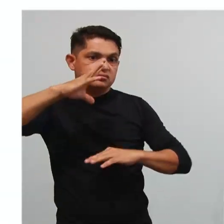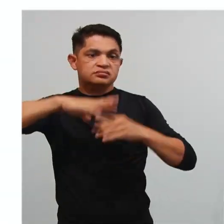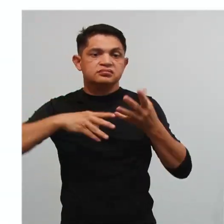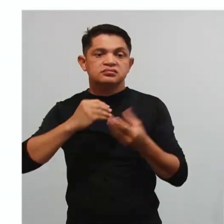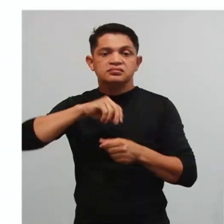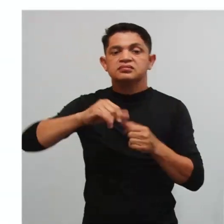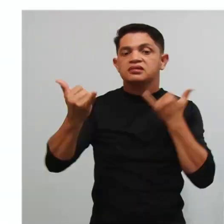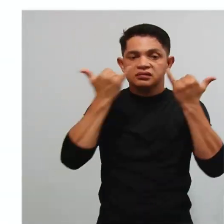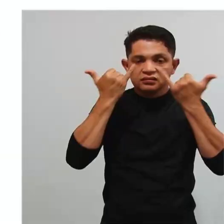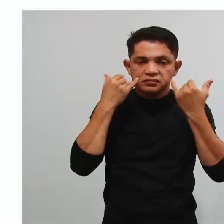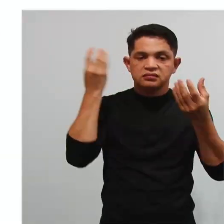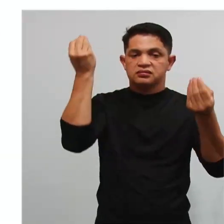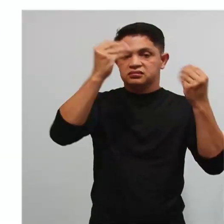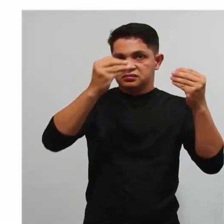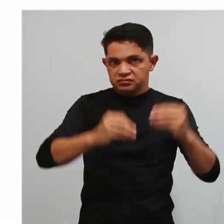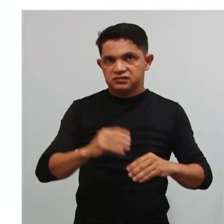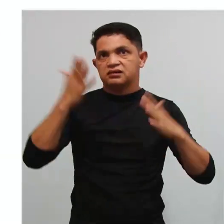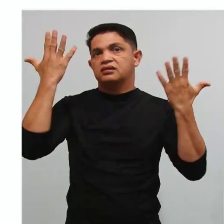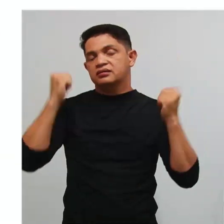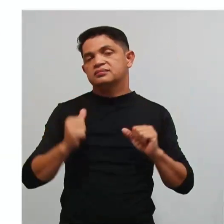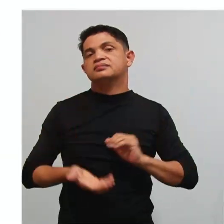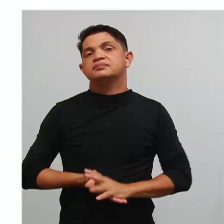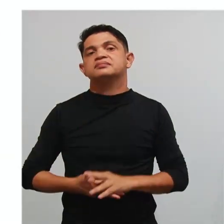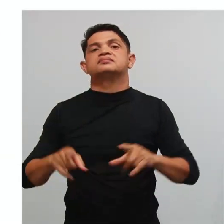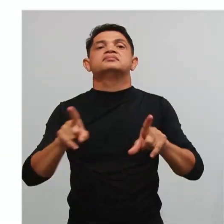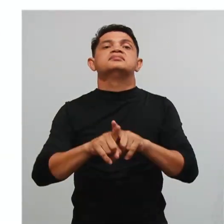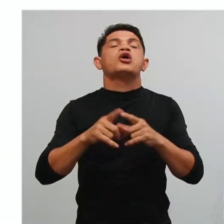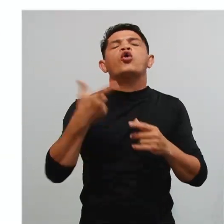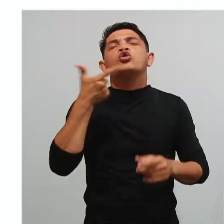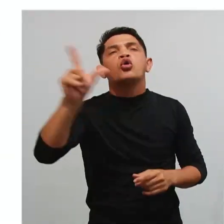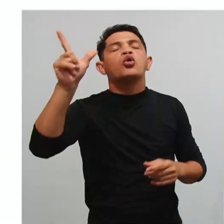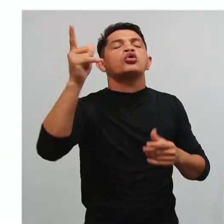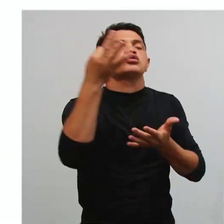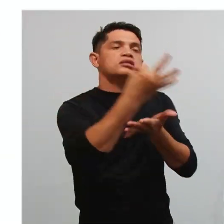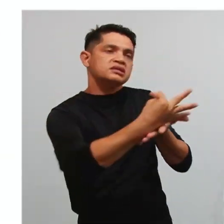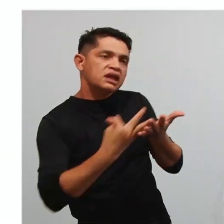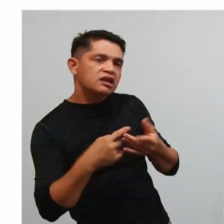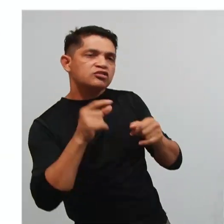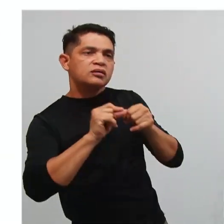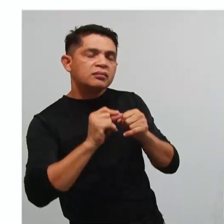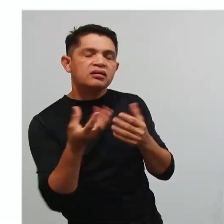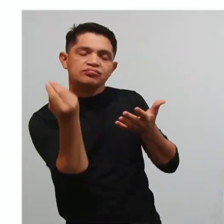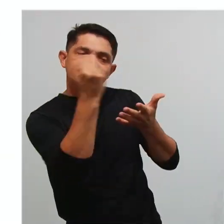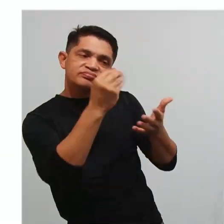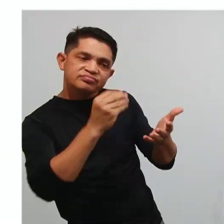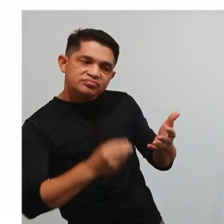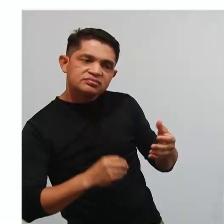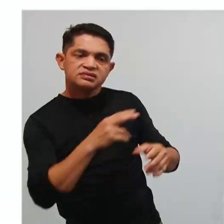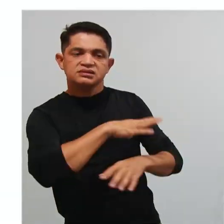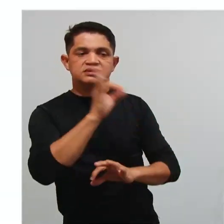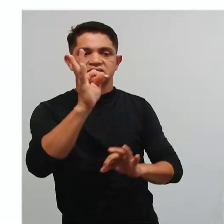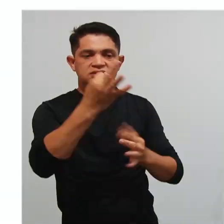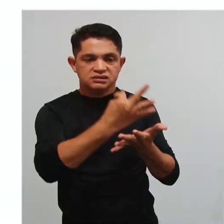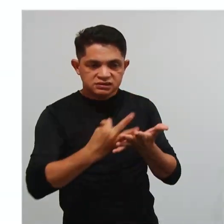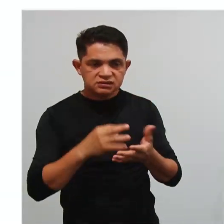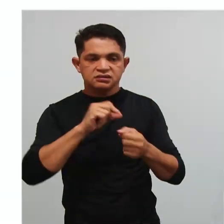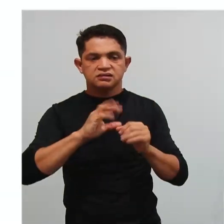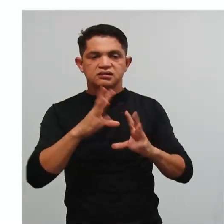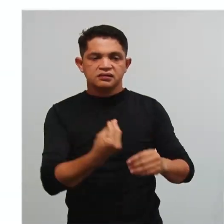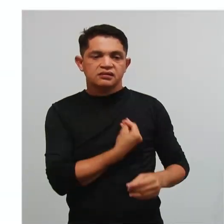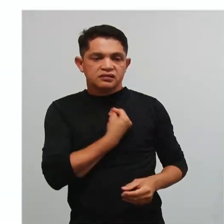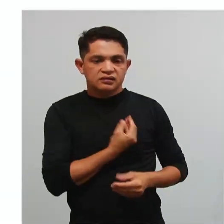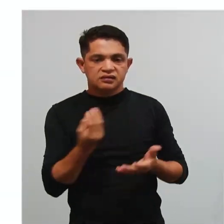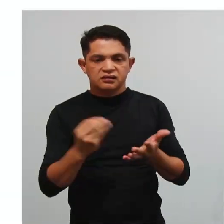firmamos a presente declaração. Também há outros fechos aceitáveis. O fecho ele serve